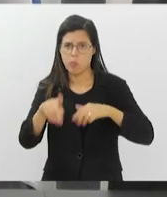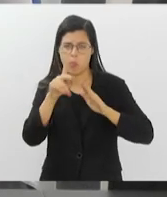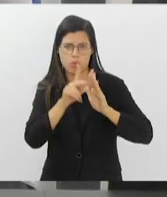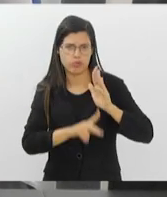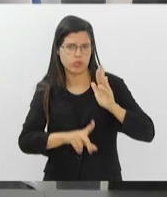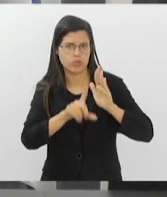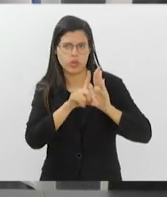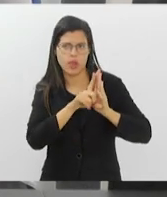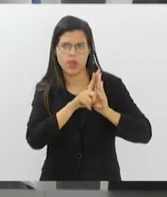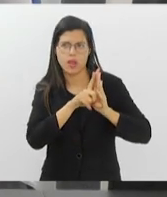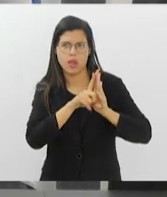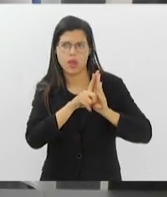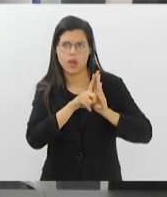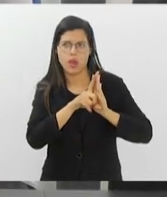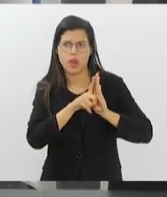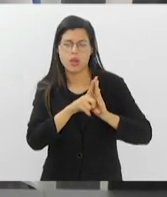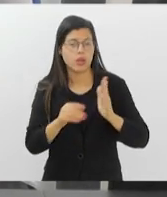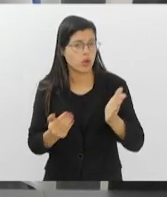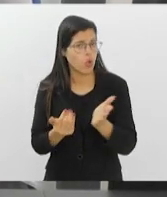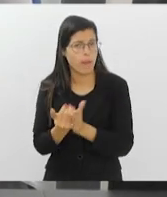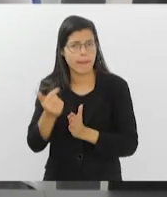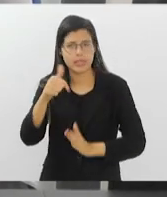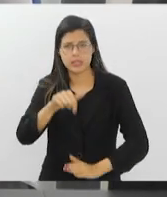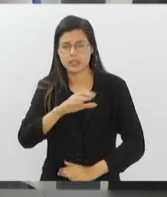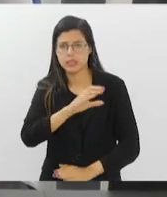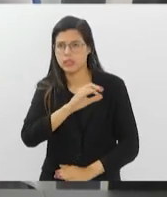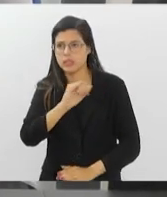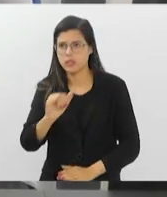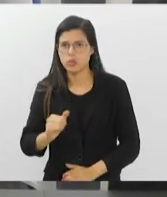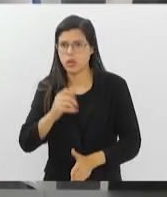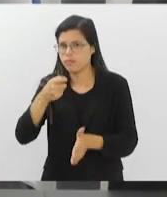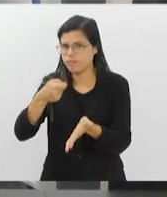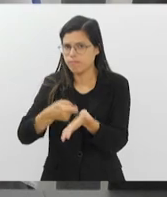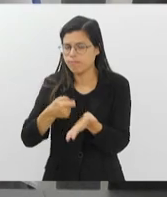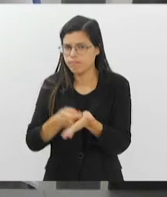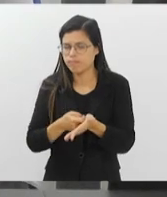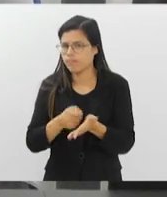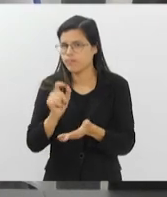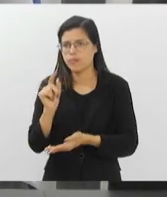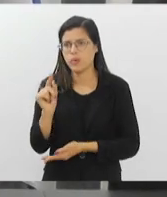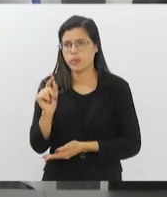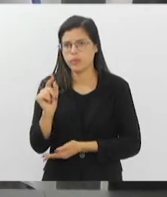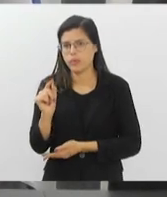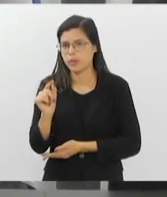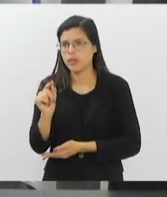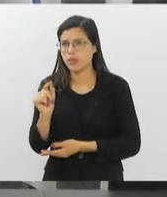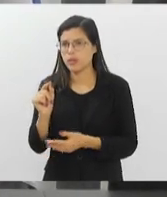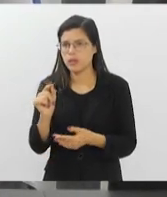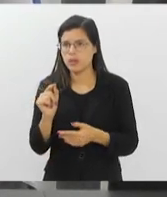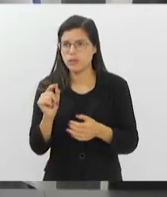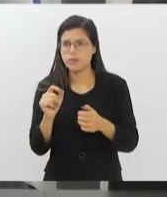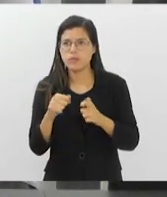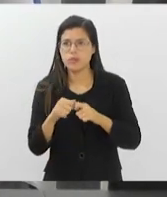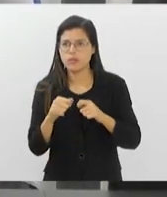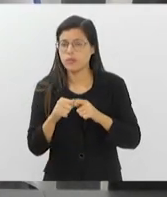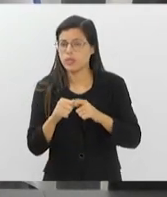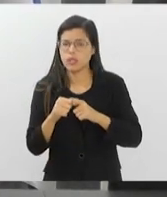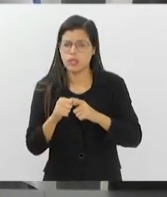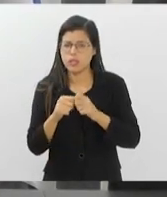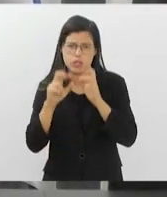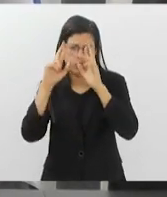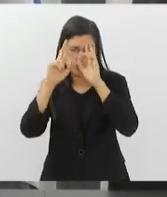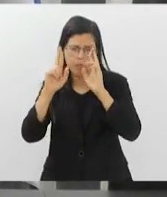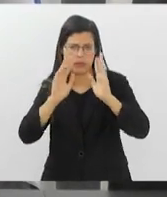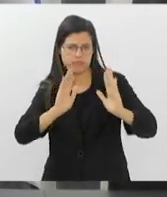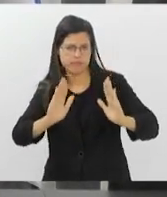lei que nasça na CCJ, impondo que eles façam no tempo que a gente determinar, essa é a força